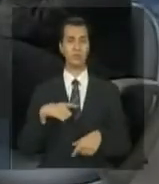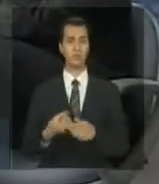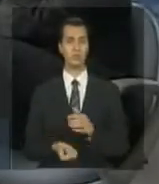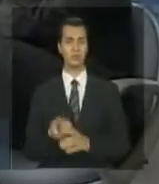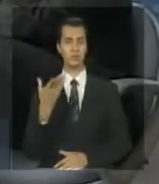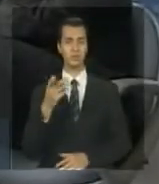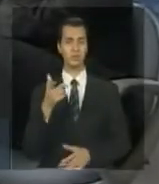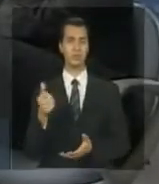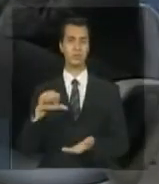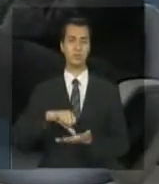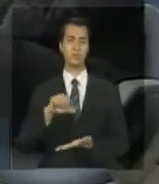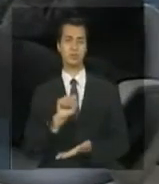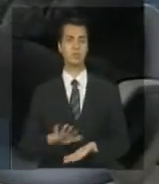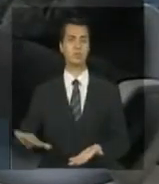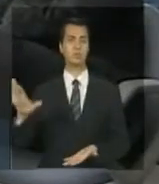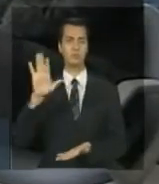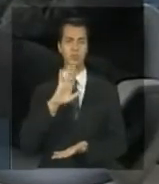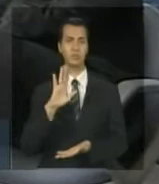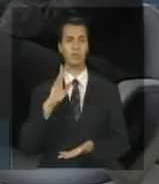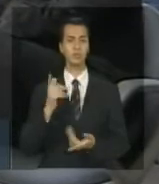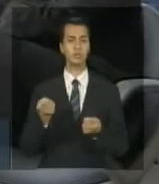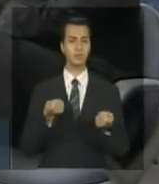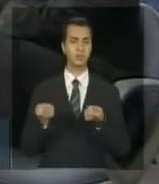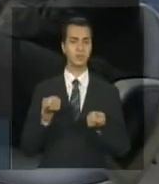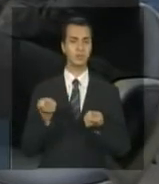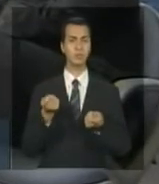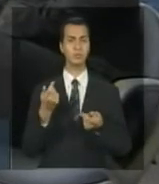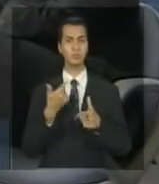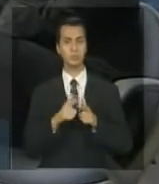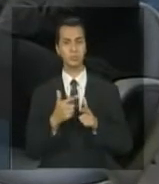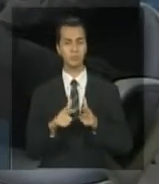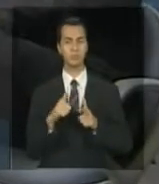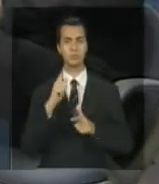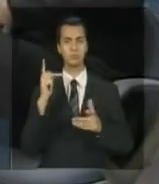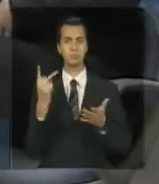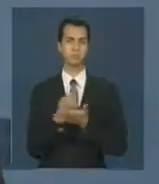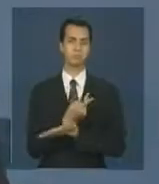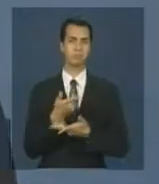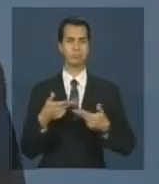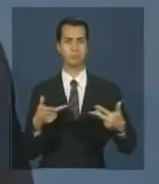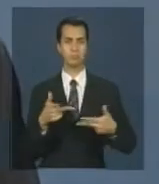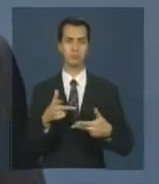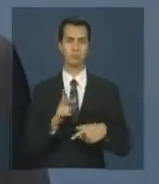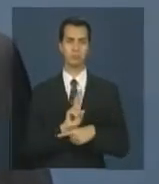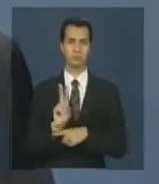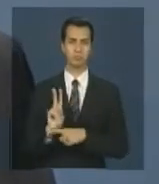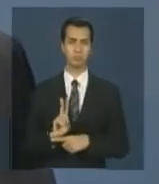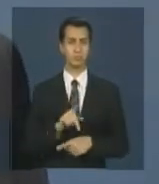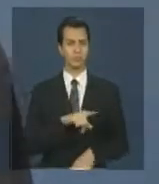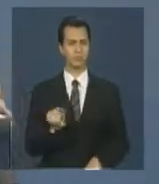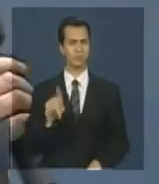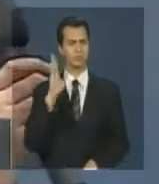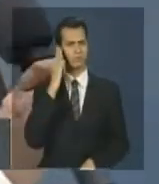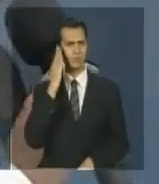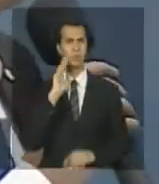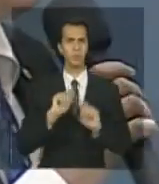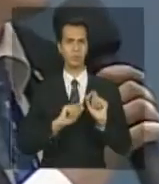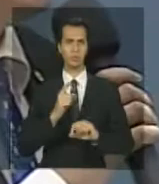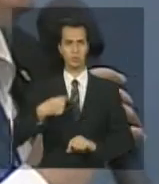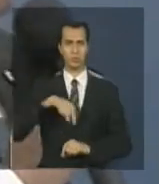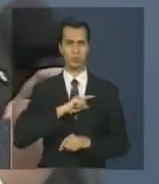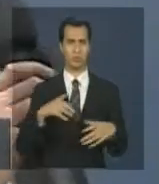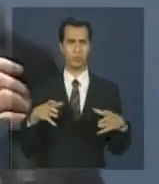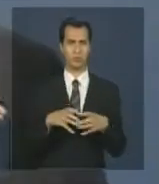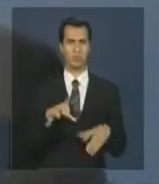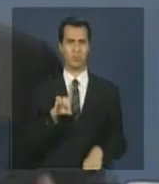de riscos e desastres para quem sabe o que que foi isso durante alguns anos a foi um ganho muito significativo para